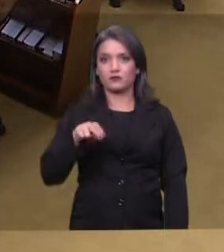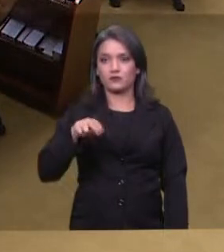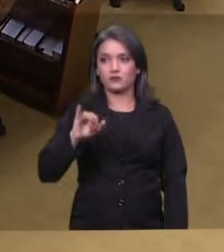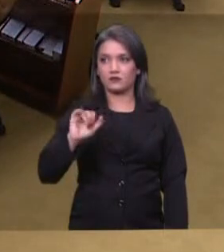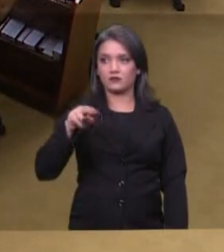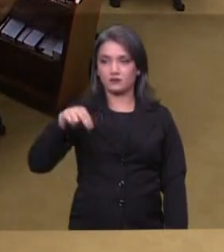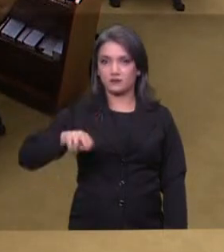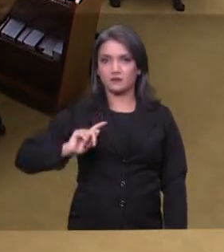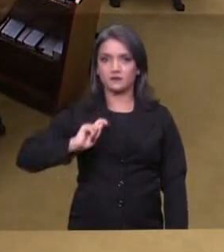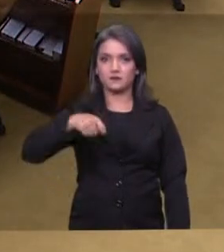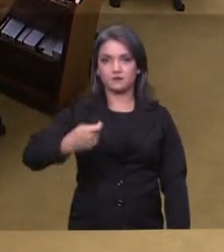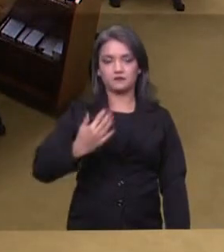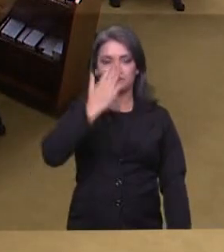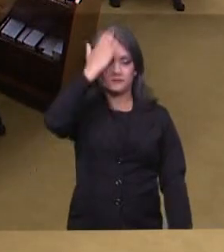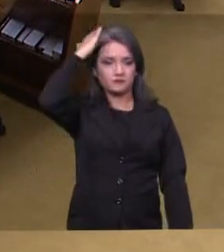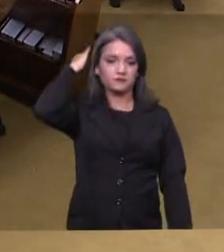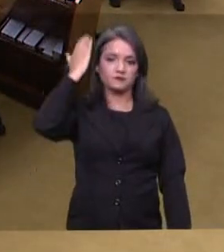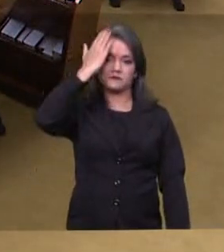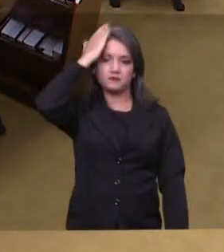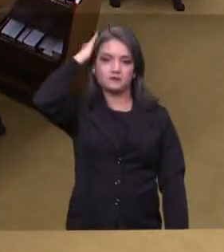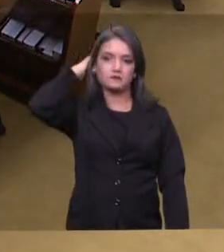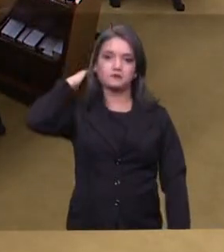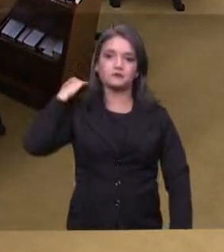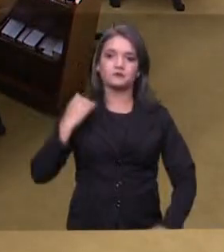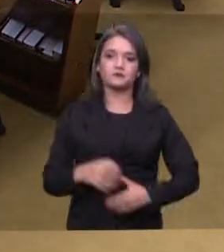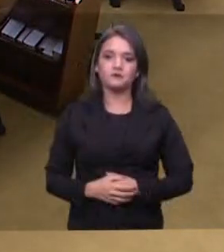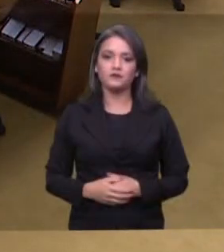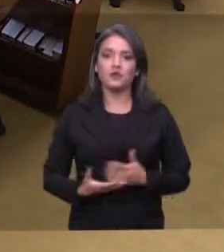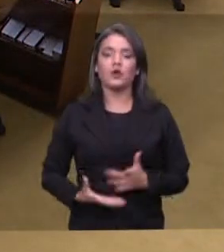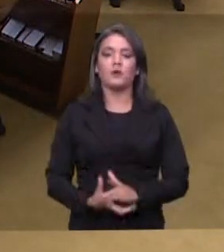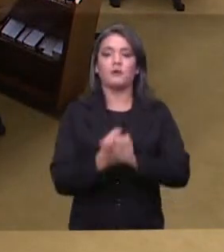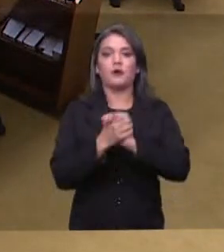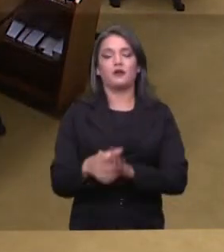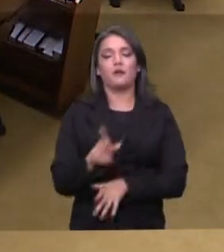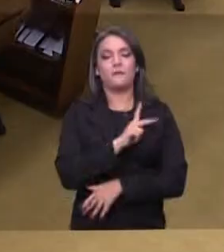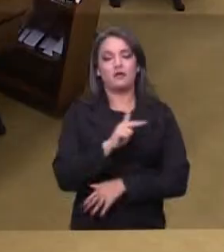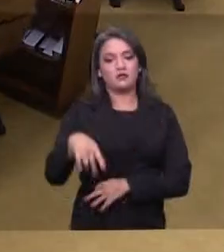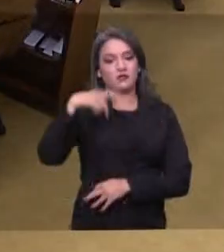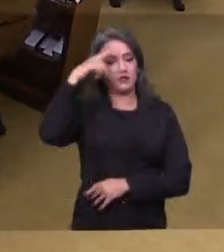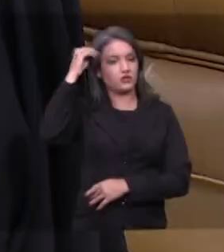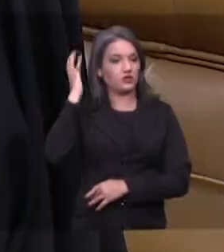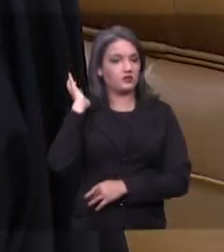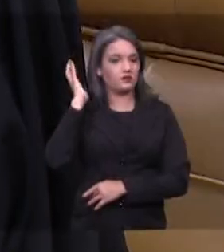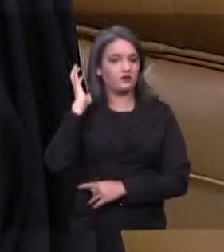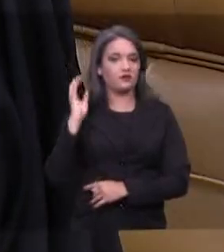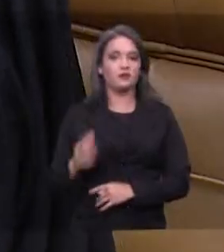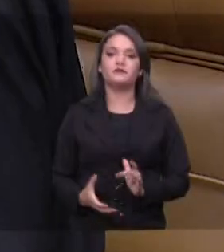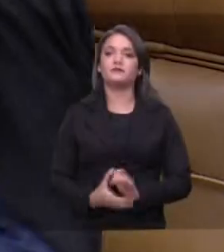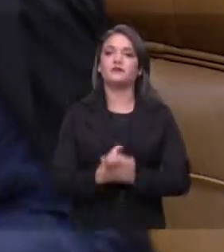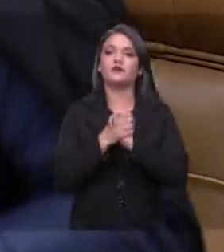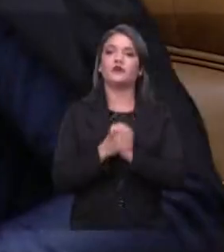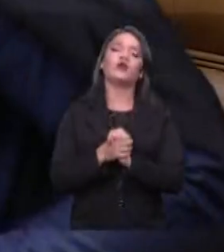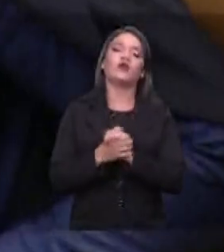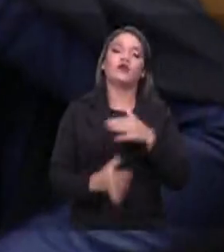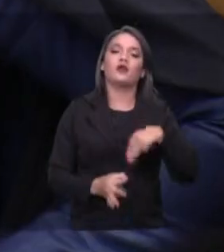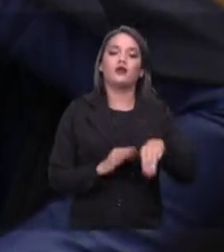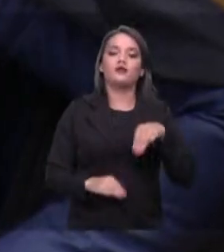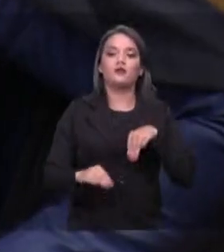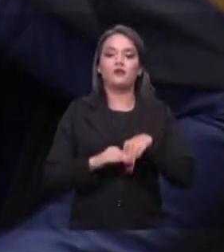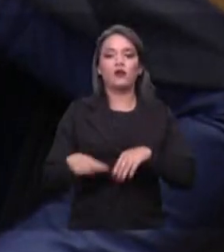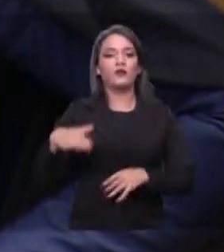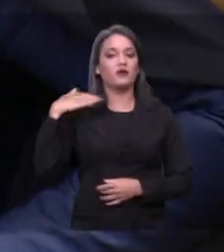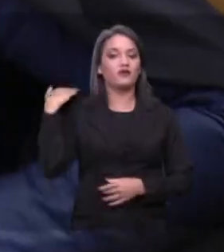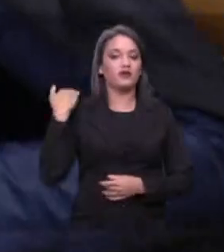Excelentíssima senhora presidente do Supremo Tribunal Federal, Rosa Weber, excelentíssima senhora ministra Carmen Lúcia,